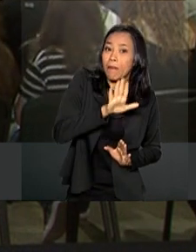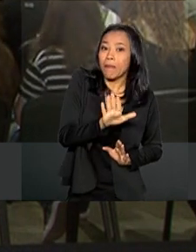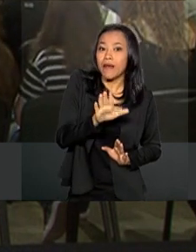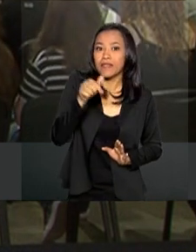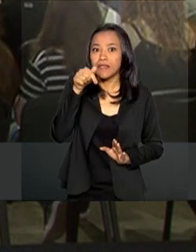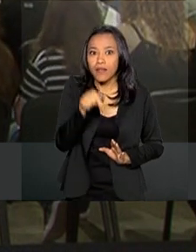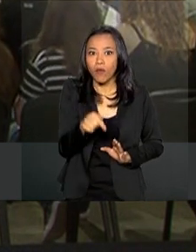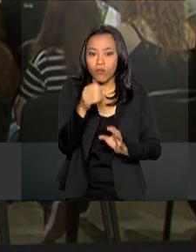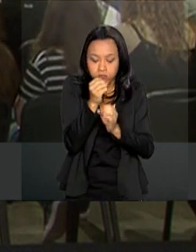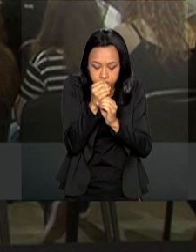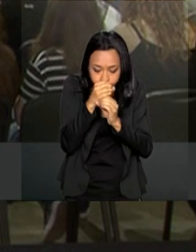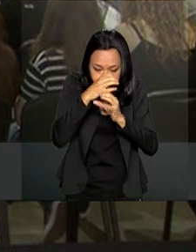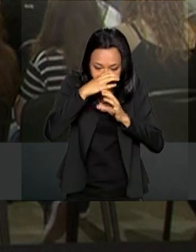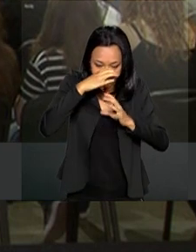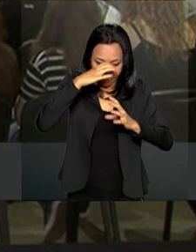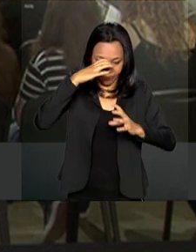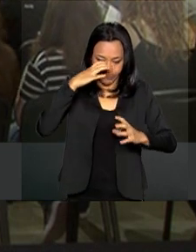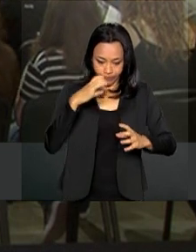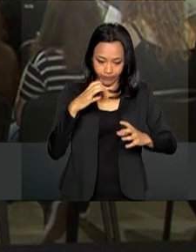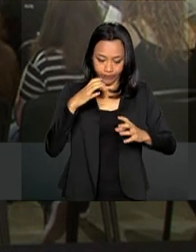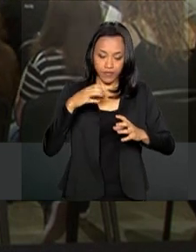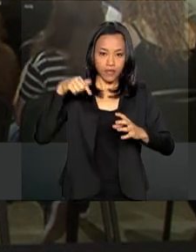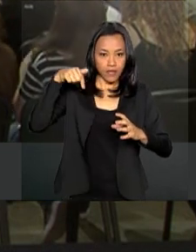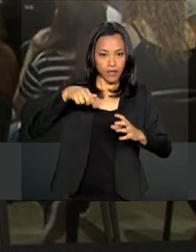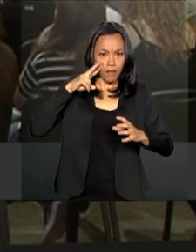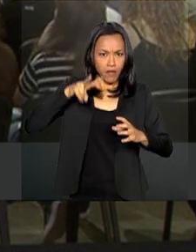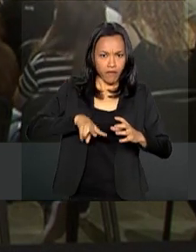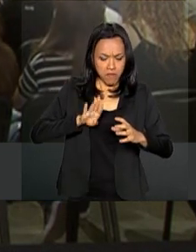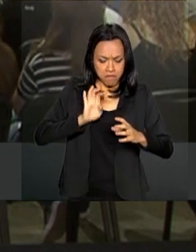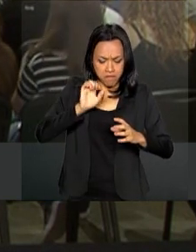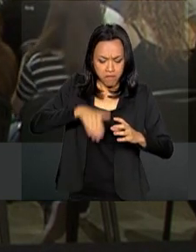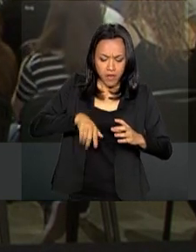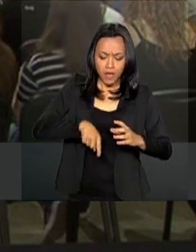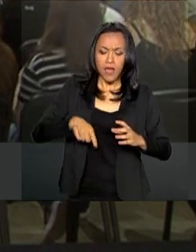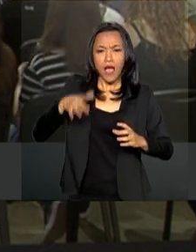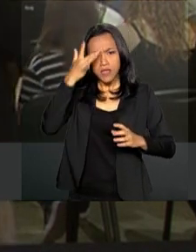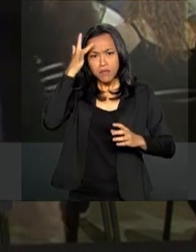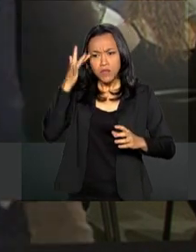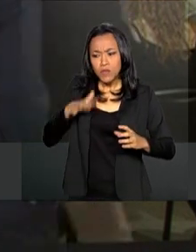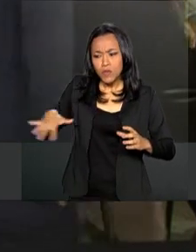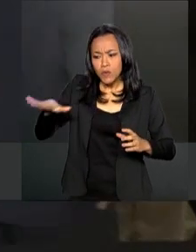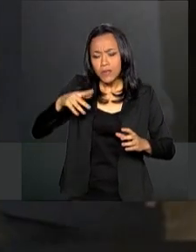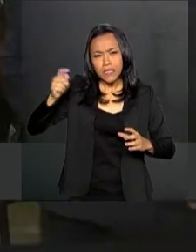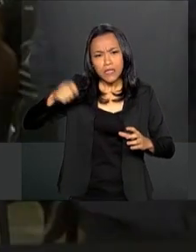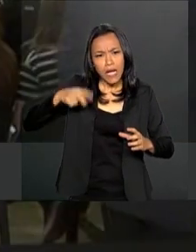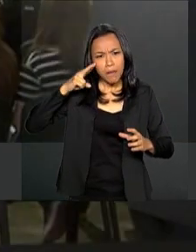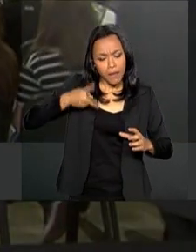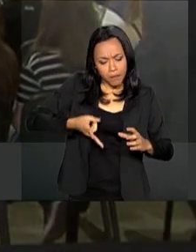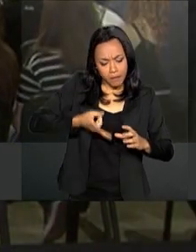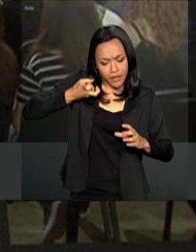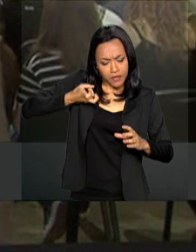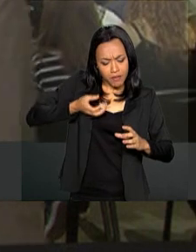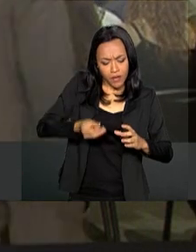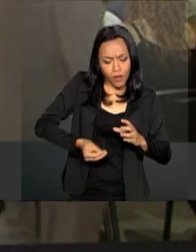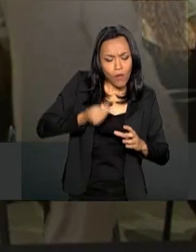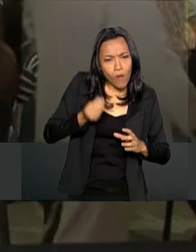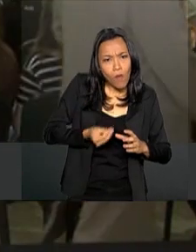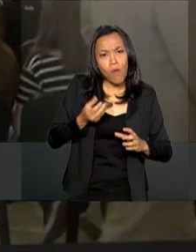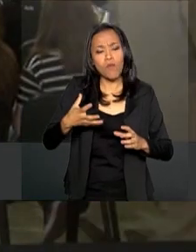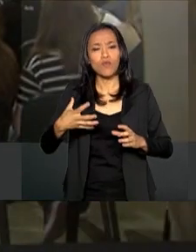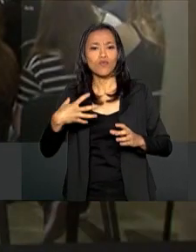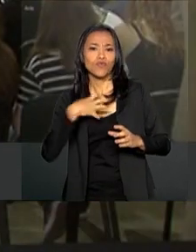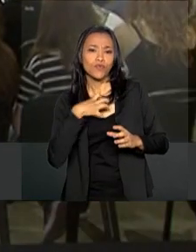grande microscópio. Graças a esse equipamento, os cientistas poderão observar o comportamento de materiais